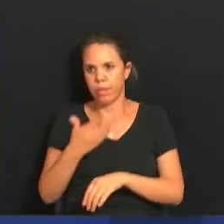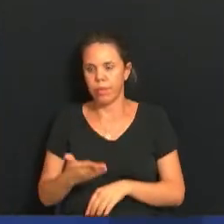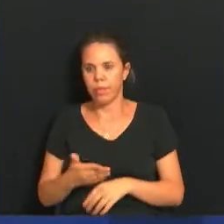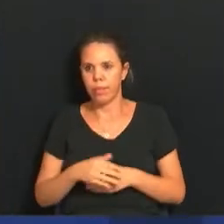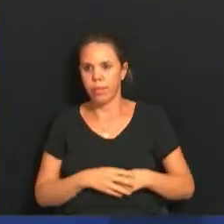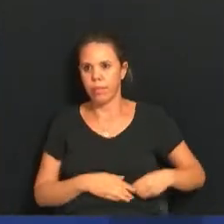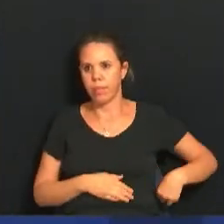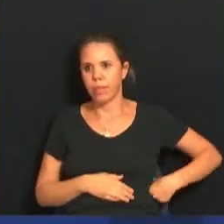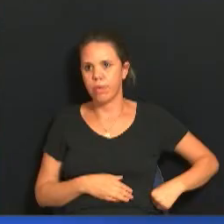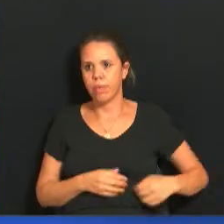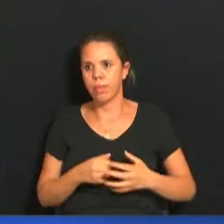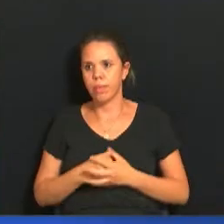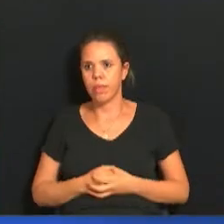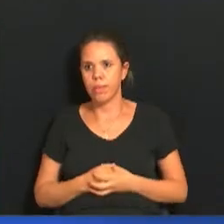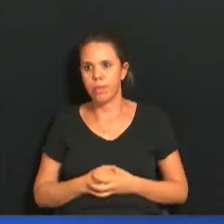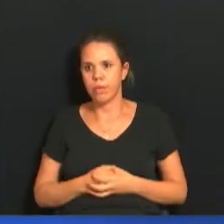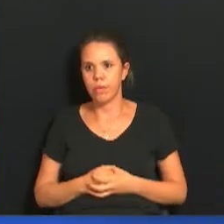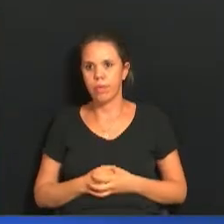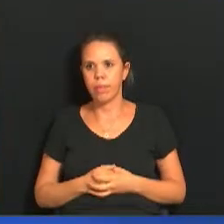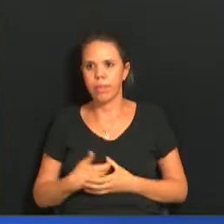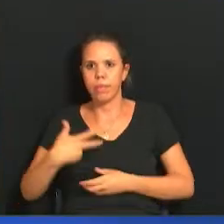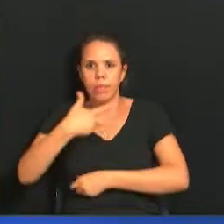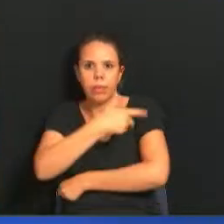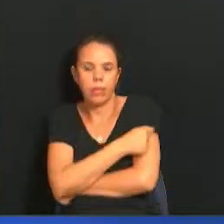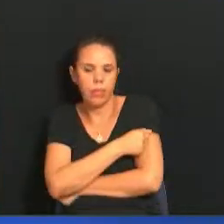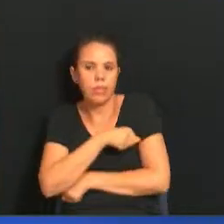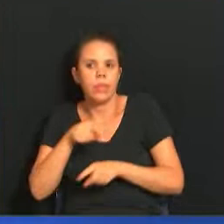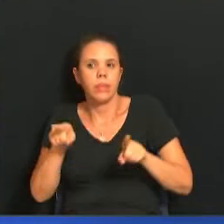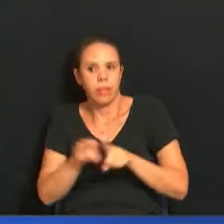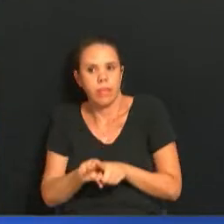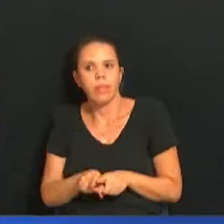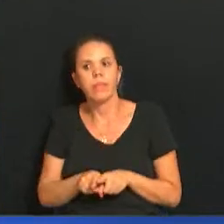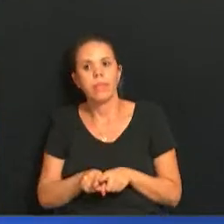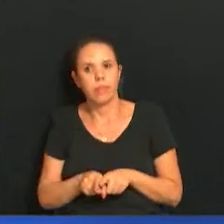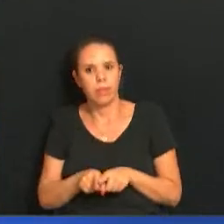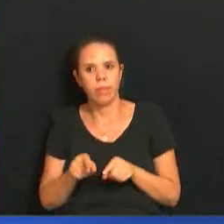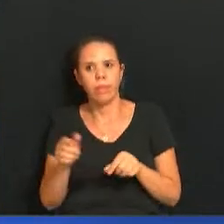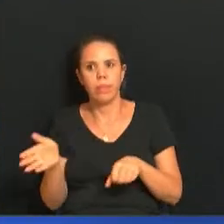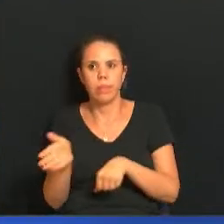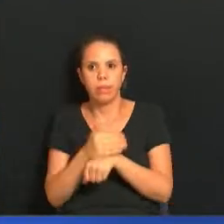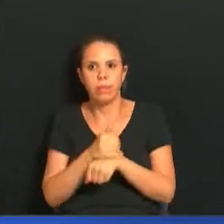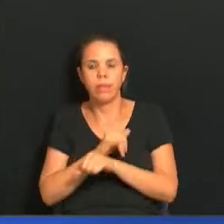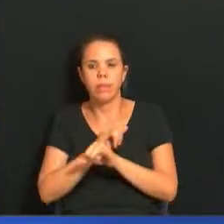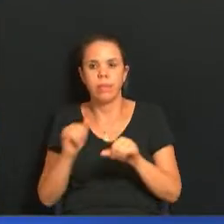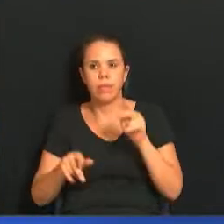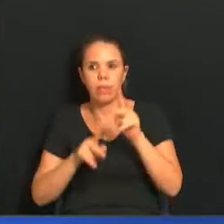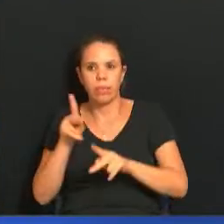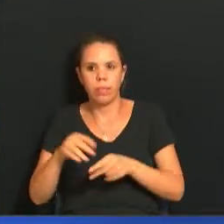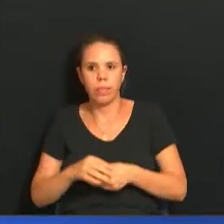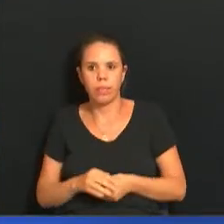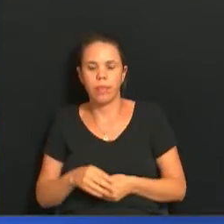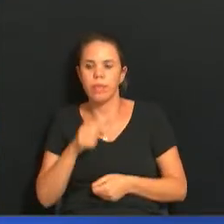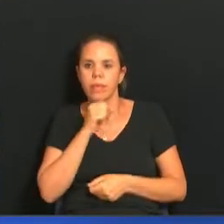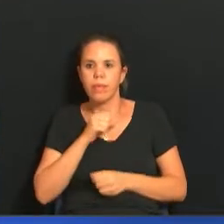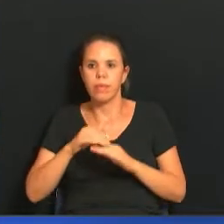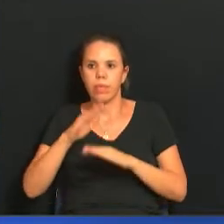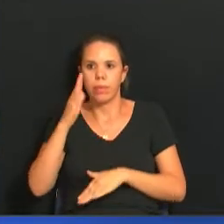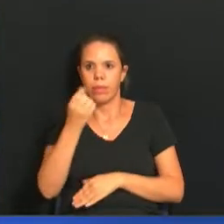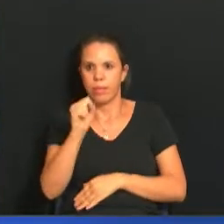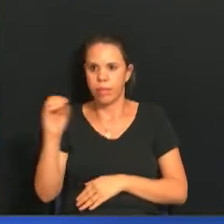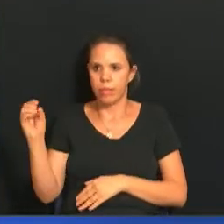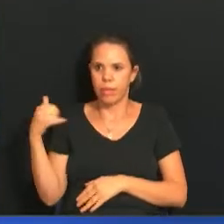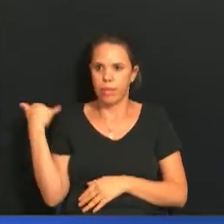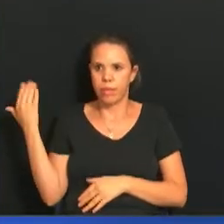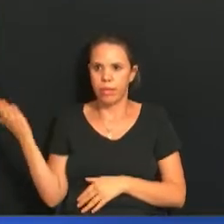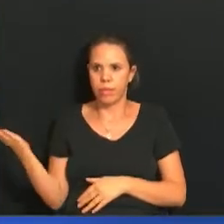Domingão da Vacinação. A vacinação também está sendo antecipada para as pessoas, para os idosos acima de 80 anos,